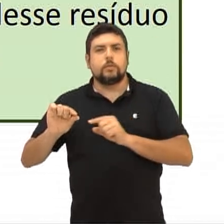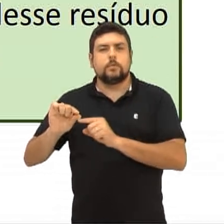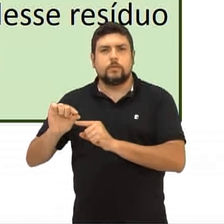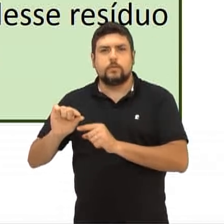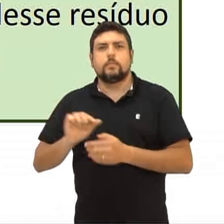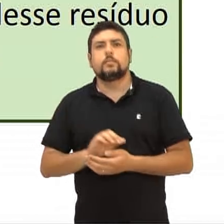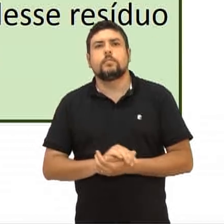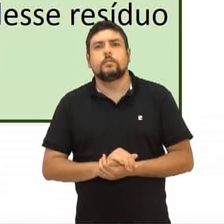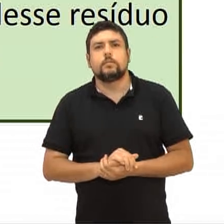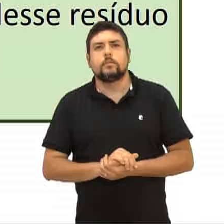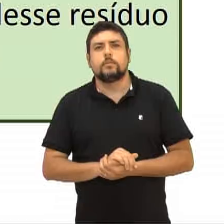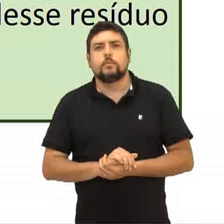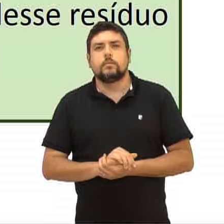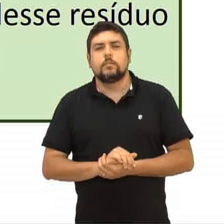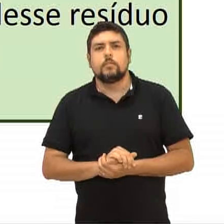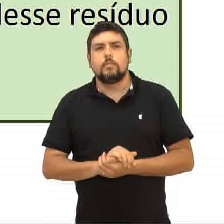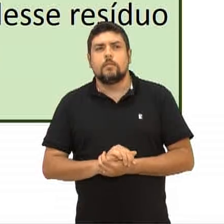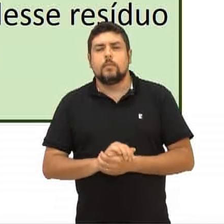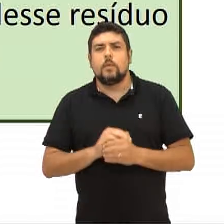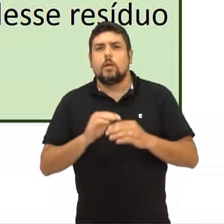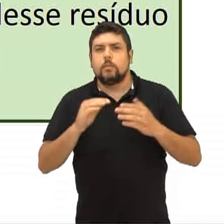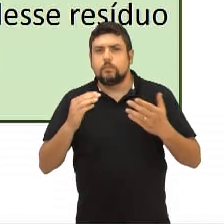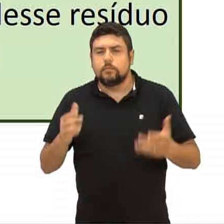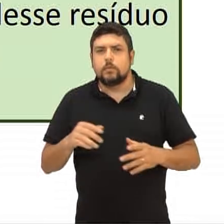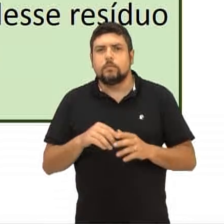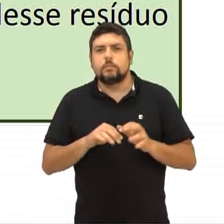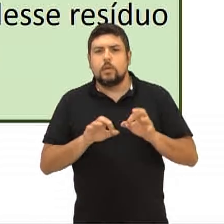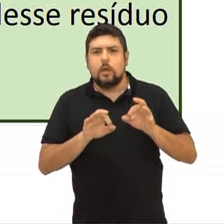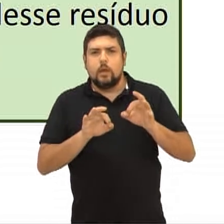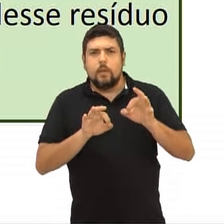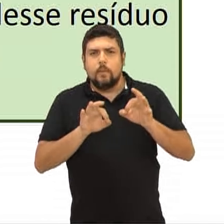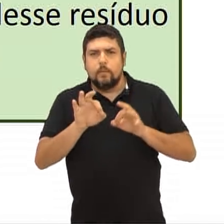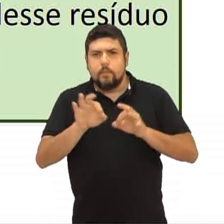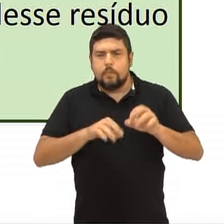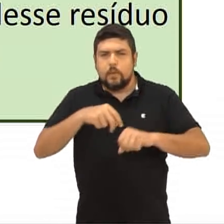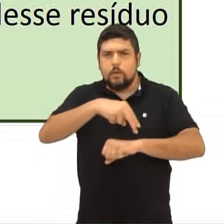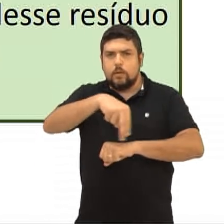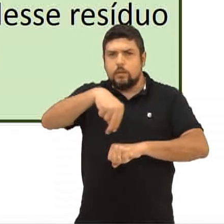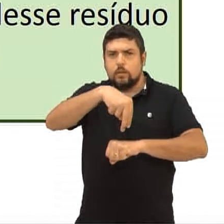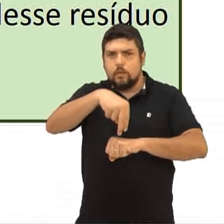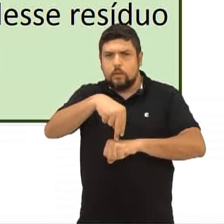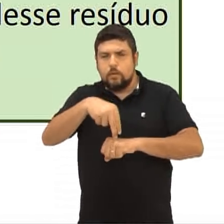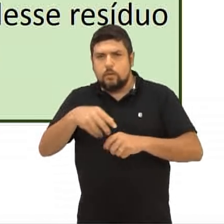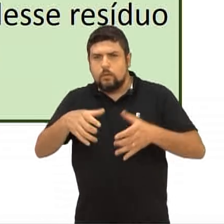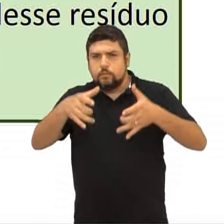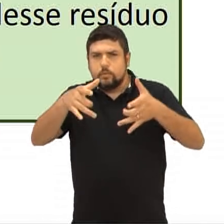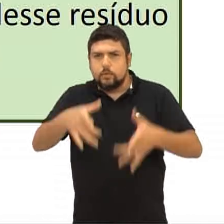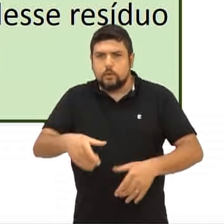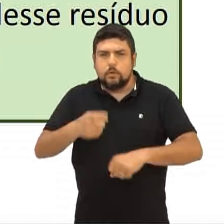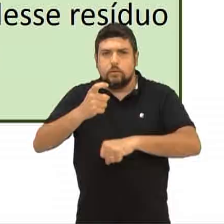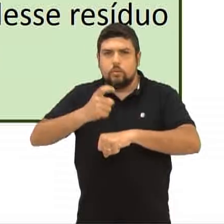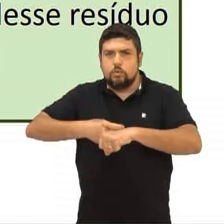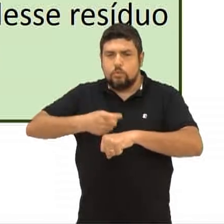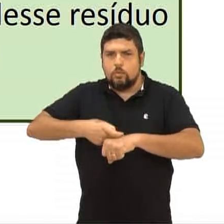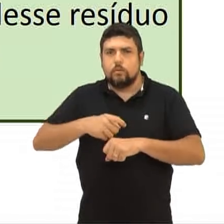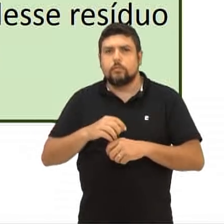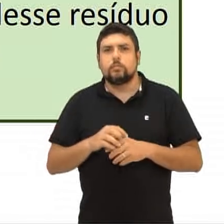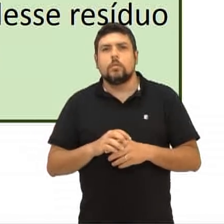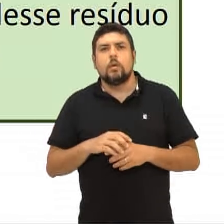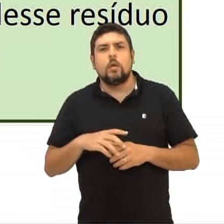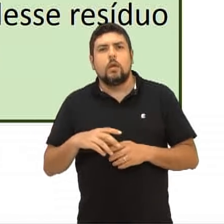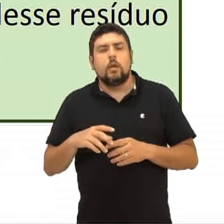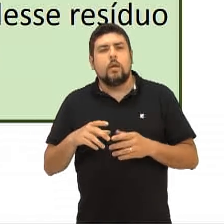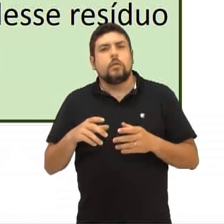dados do Plano Nacional de Resíduos Sólidos, PNRS, em 2015, foram gerados